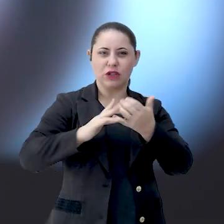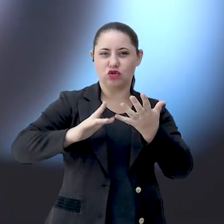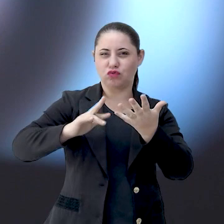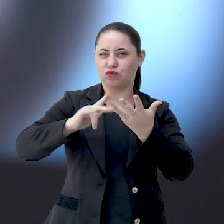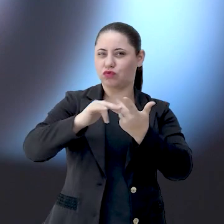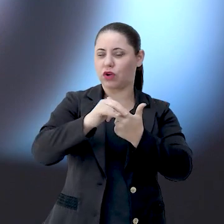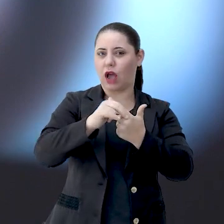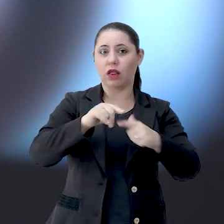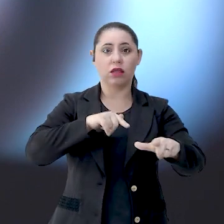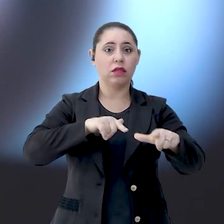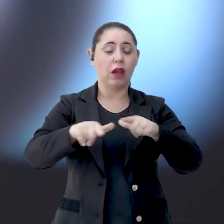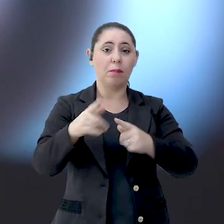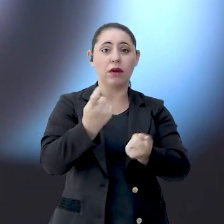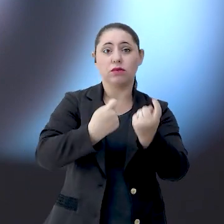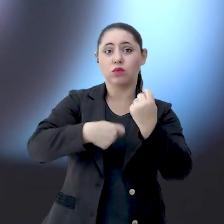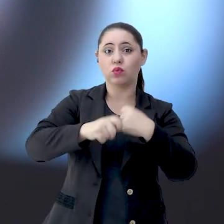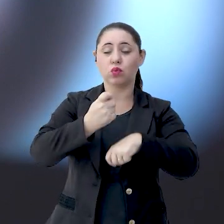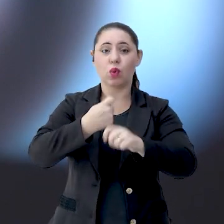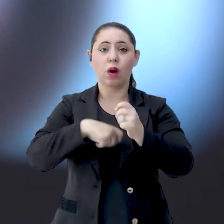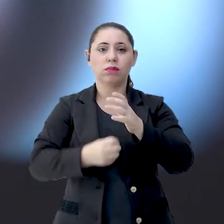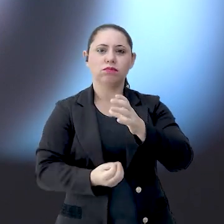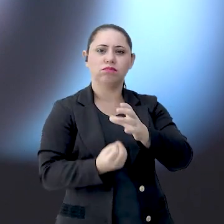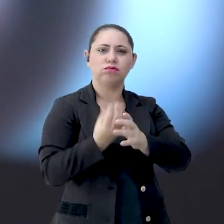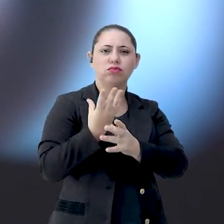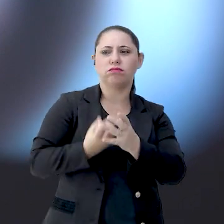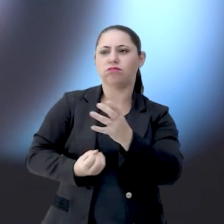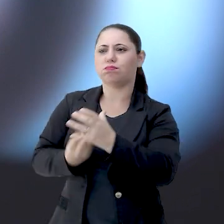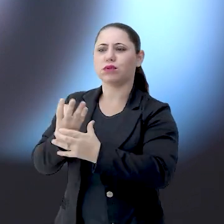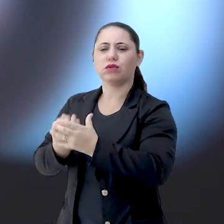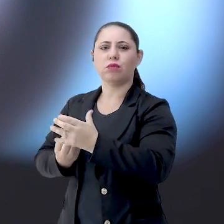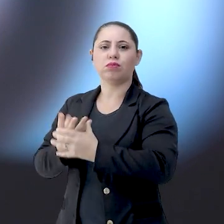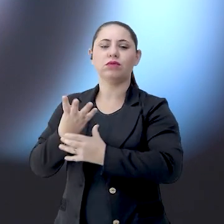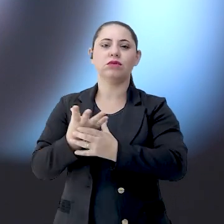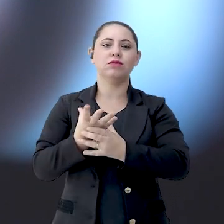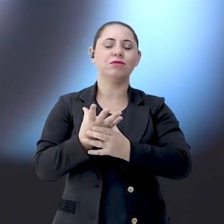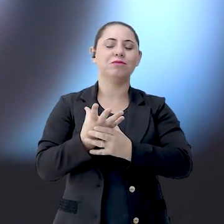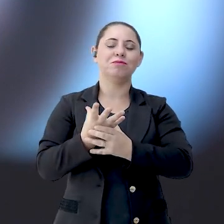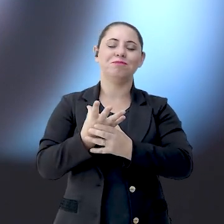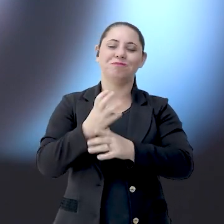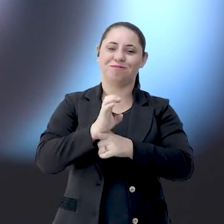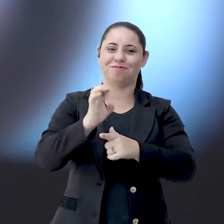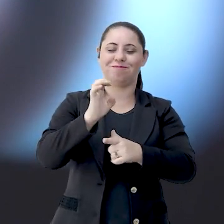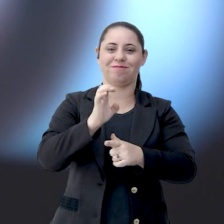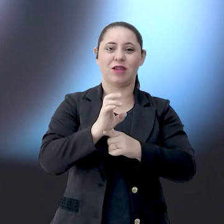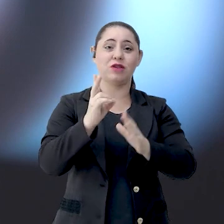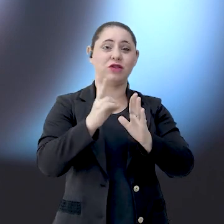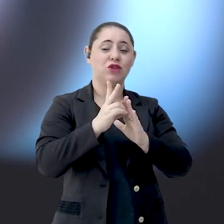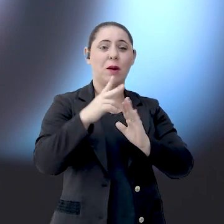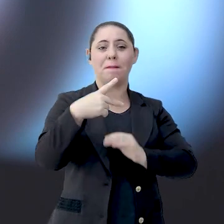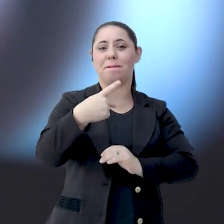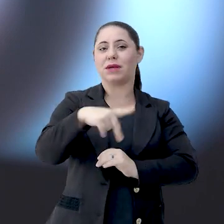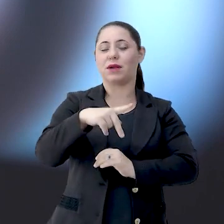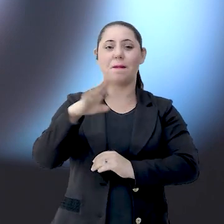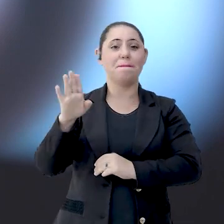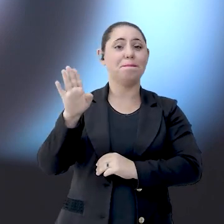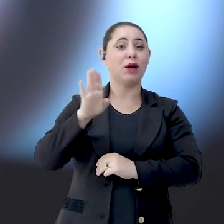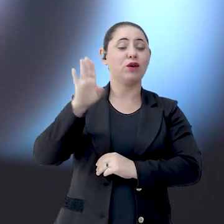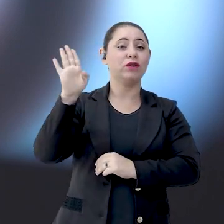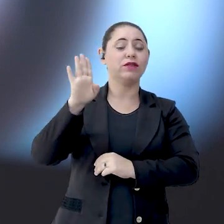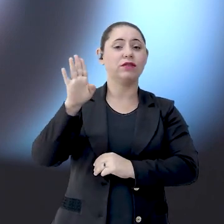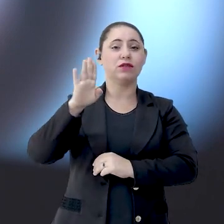base de diversas atividades econômicas que surgiram junto com a sua criação. Indígenas,